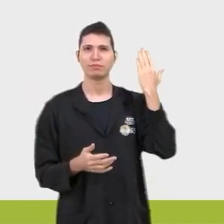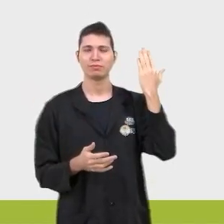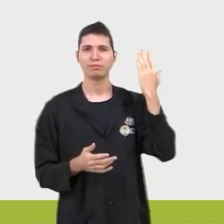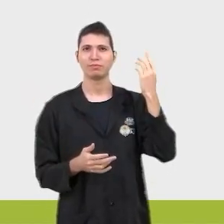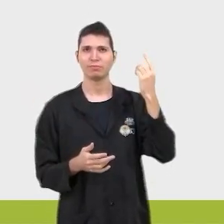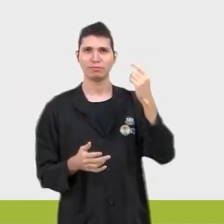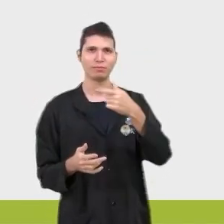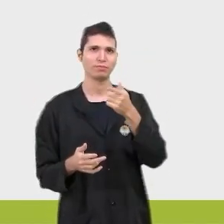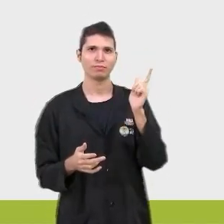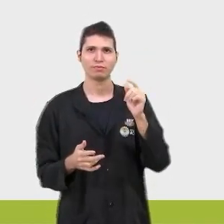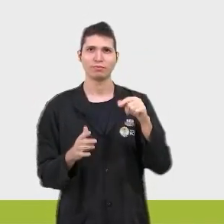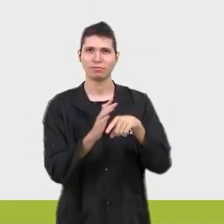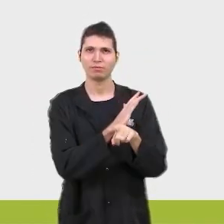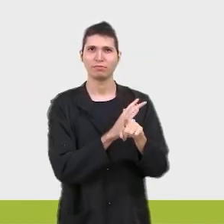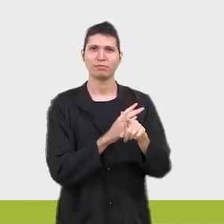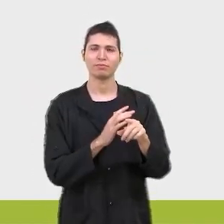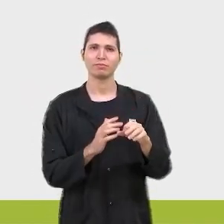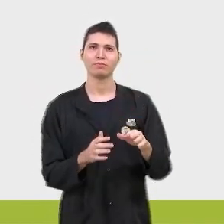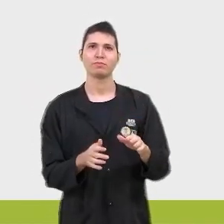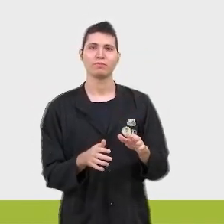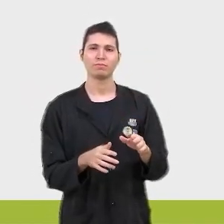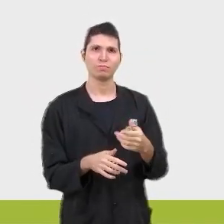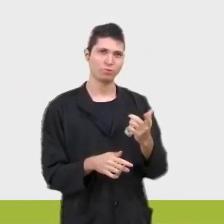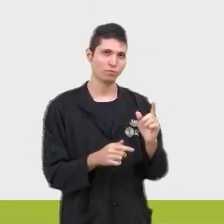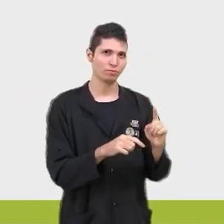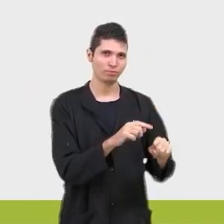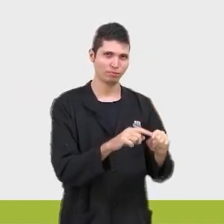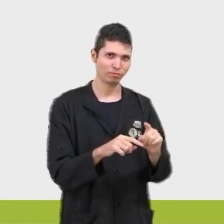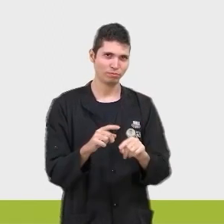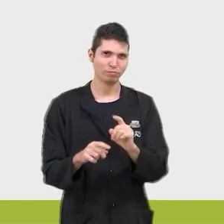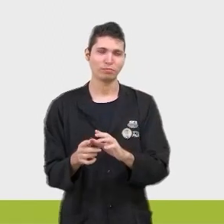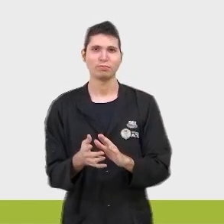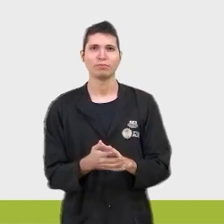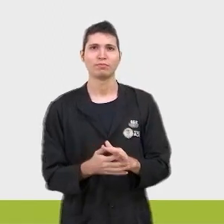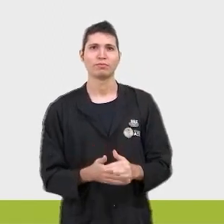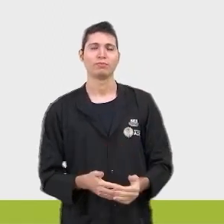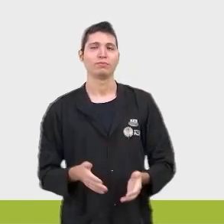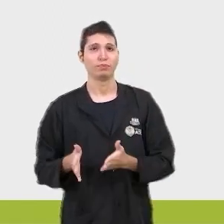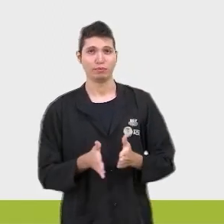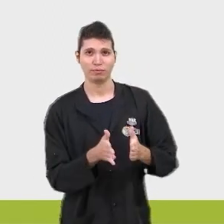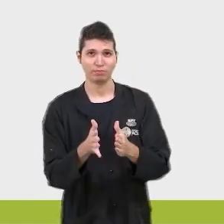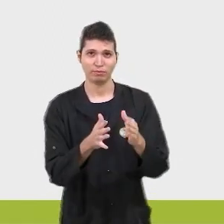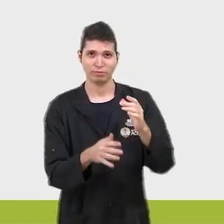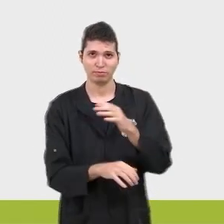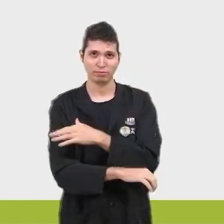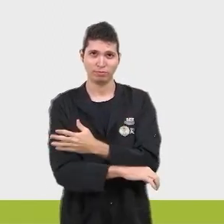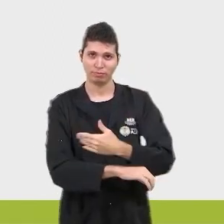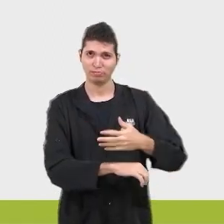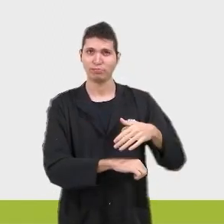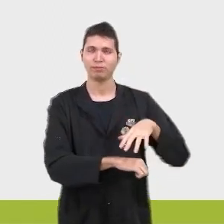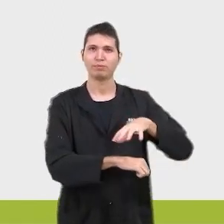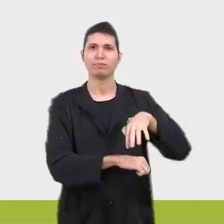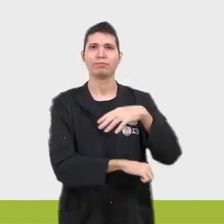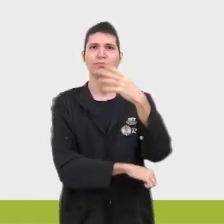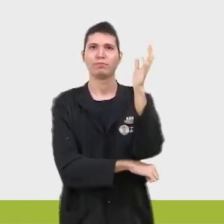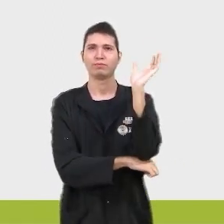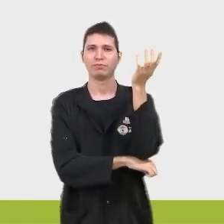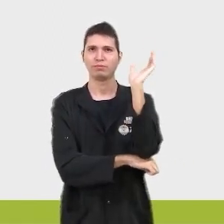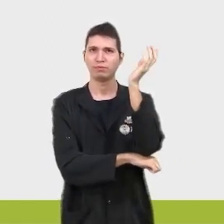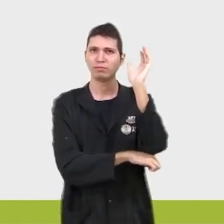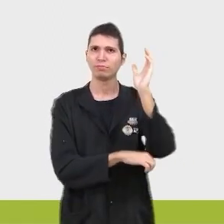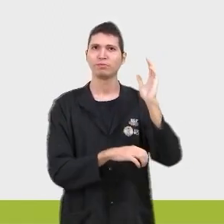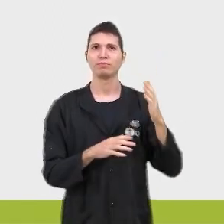material SFB, agora nós temos prova do Enem. Corredores ecológicos visam